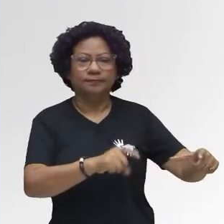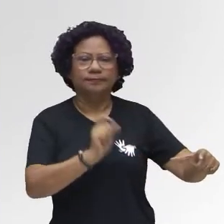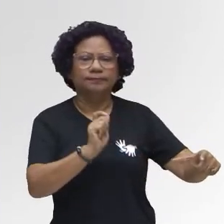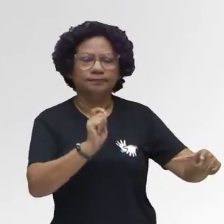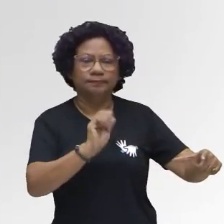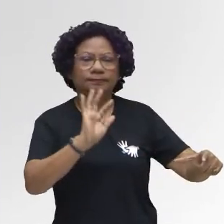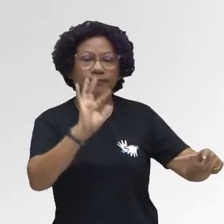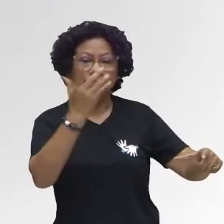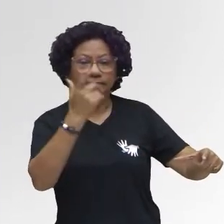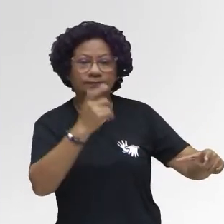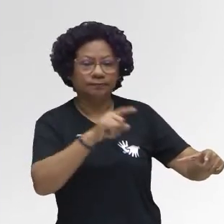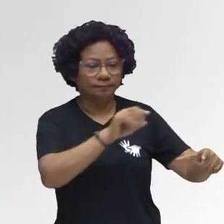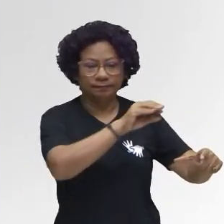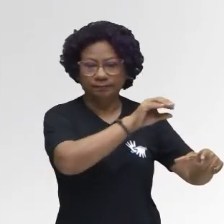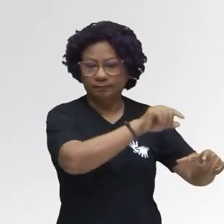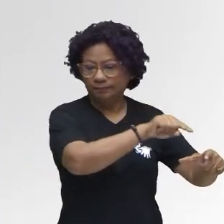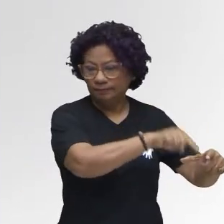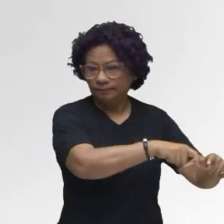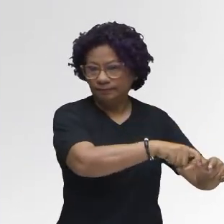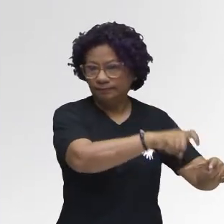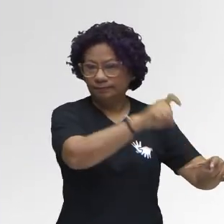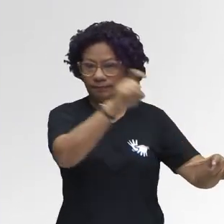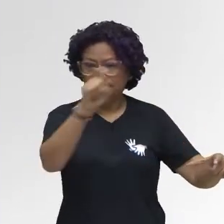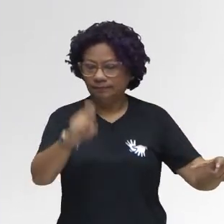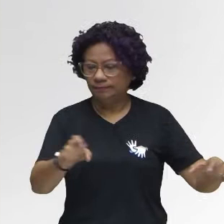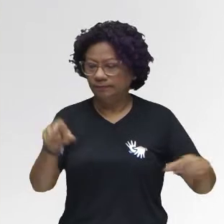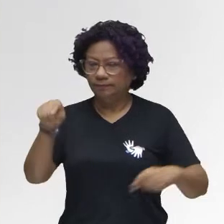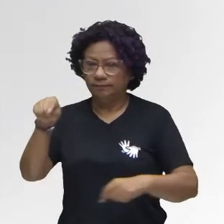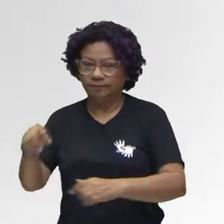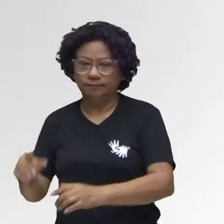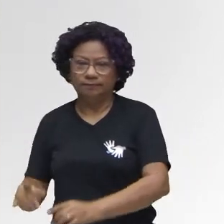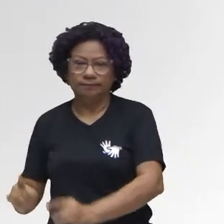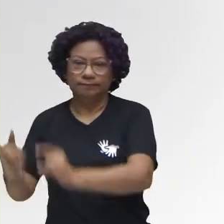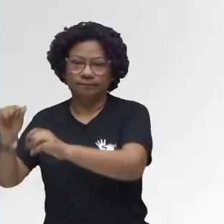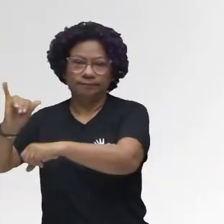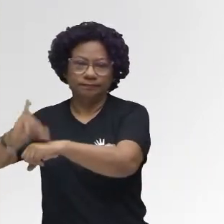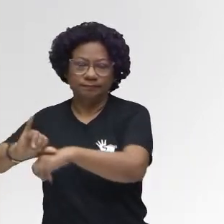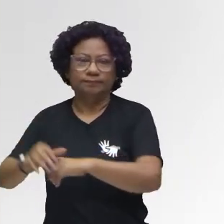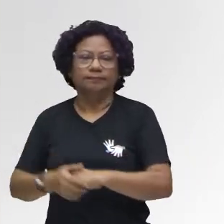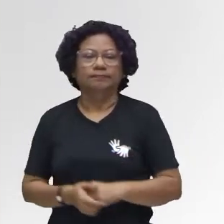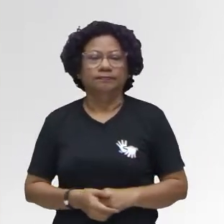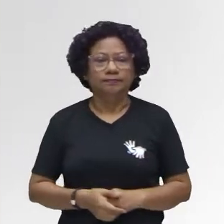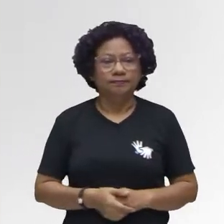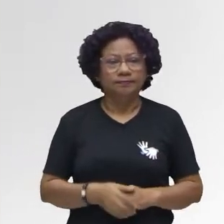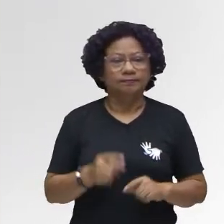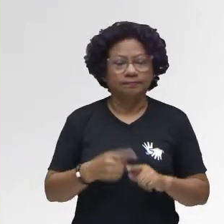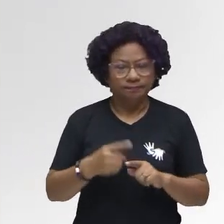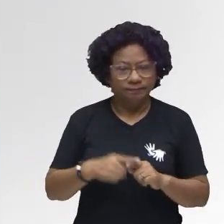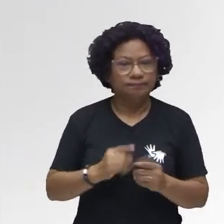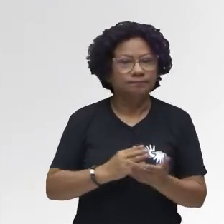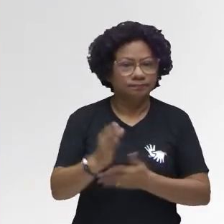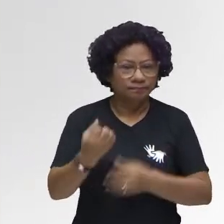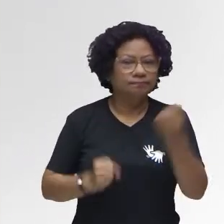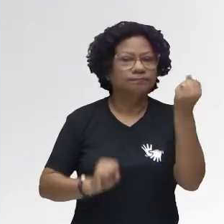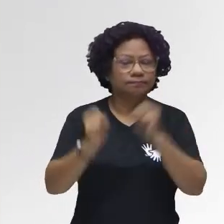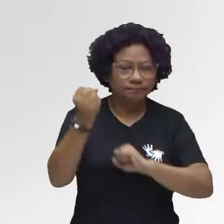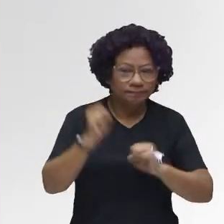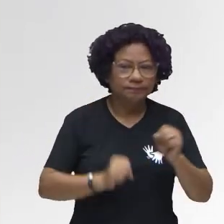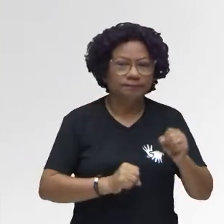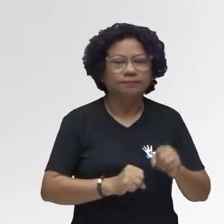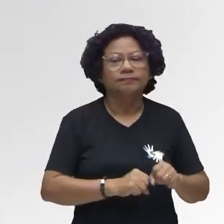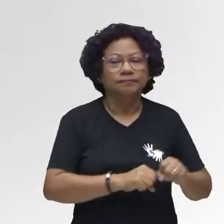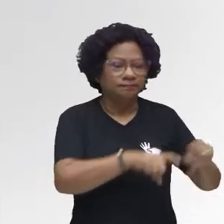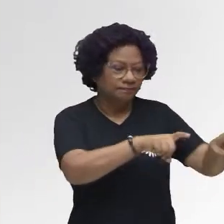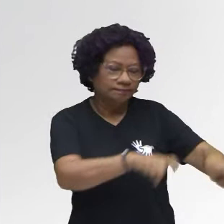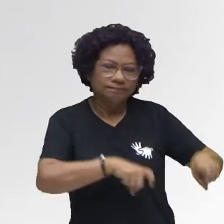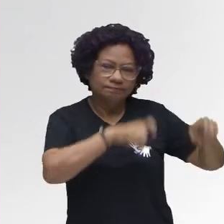mais importância na economia e como o campo está cada vez mais mecanizado, muitas pessoas migram, ou seja, saem do